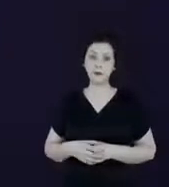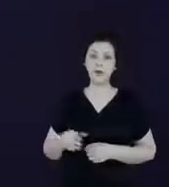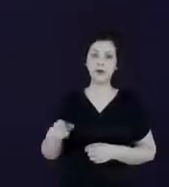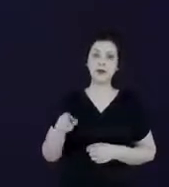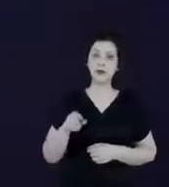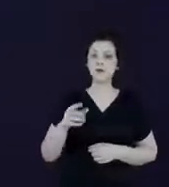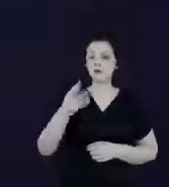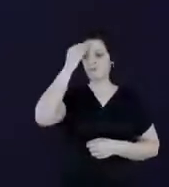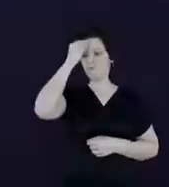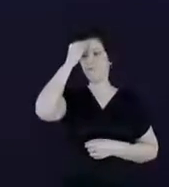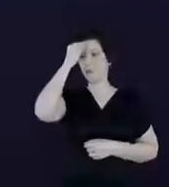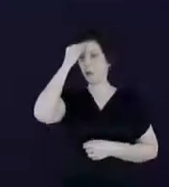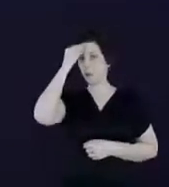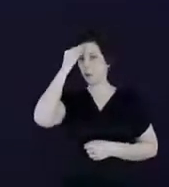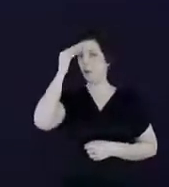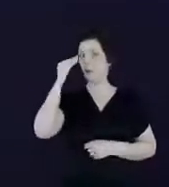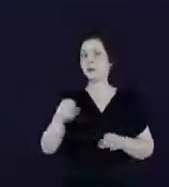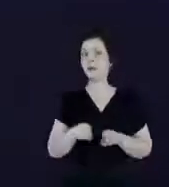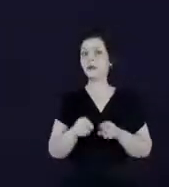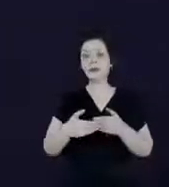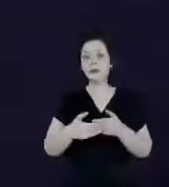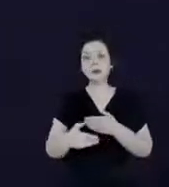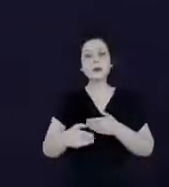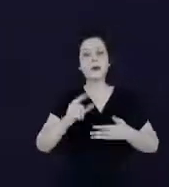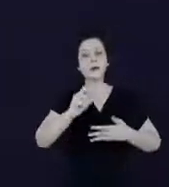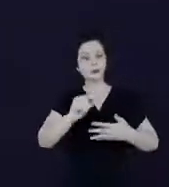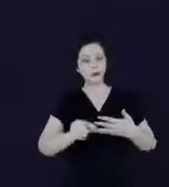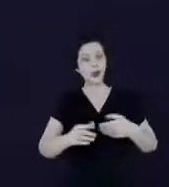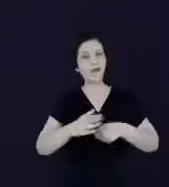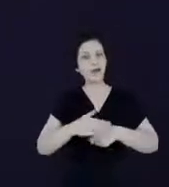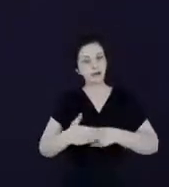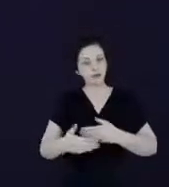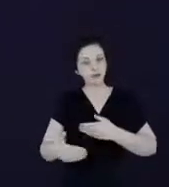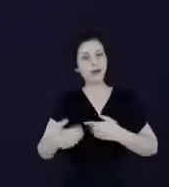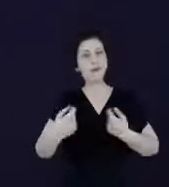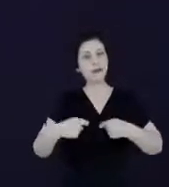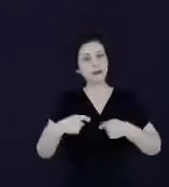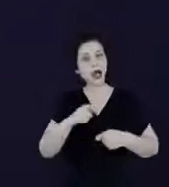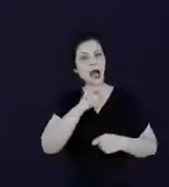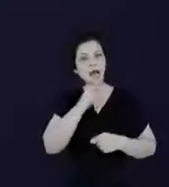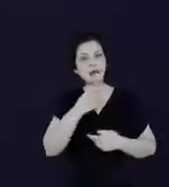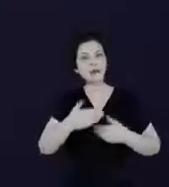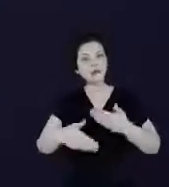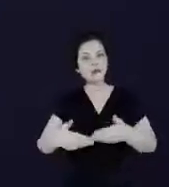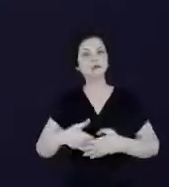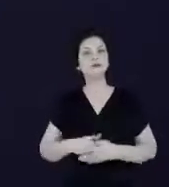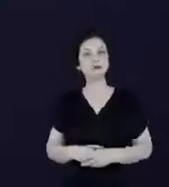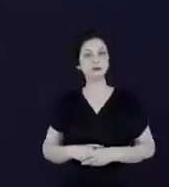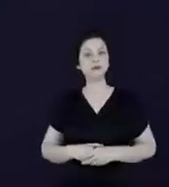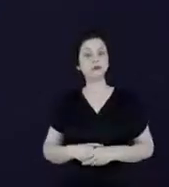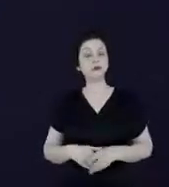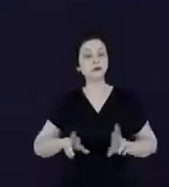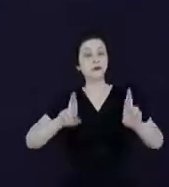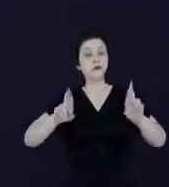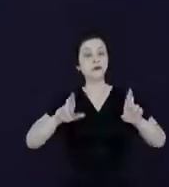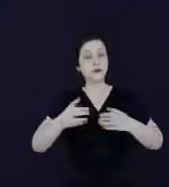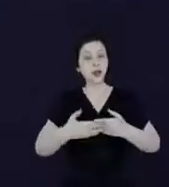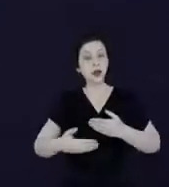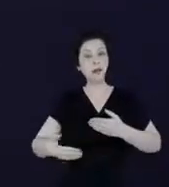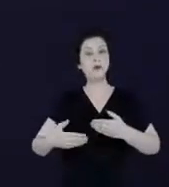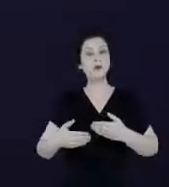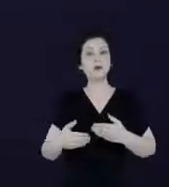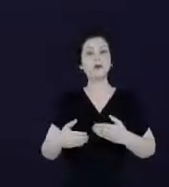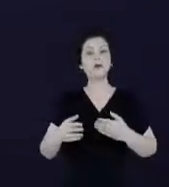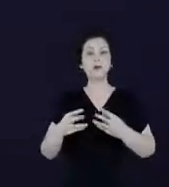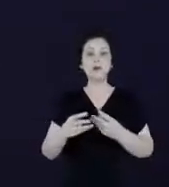aprendidas, mas ficam alguns deveres para serem cumpridos. Eu acho que nós temos... Tomara que o período úmido se concretize